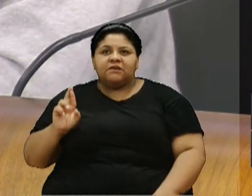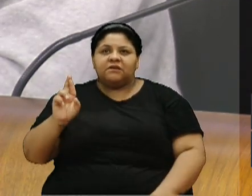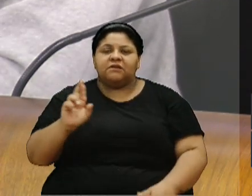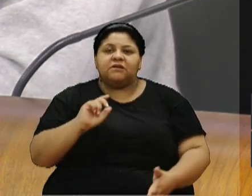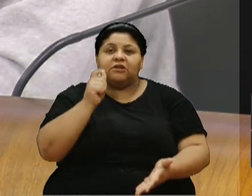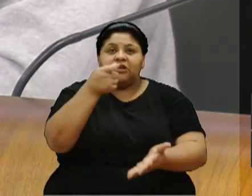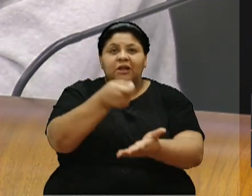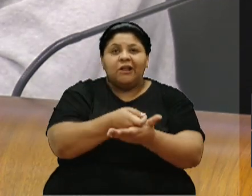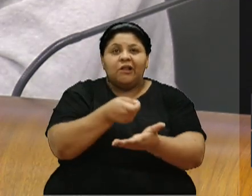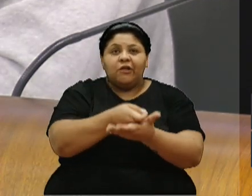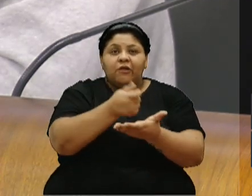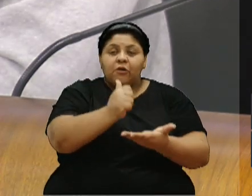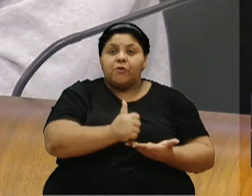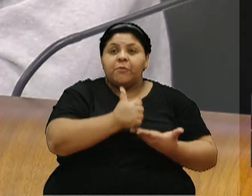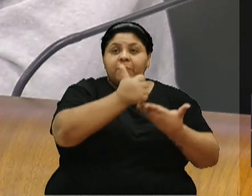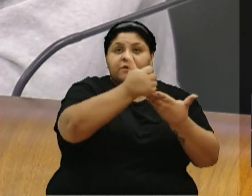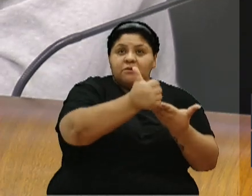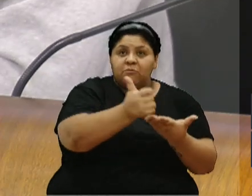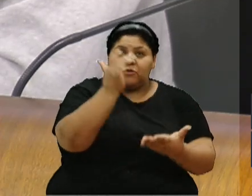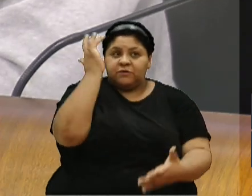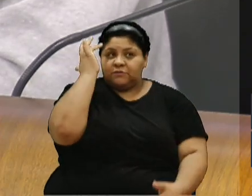luta antimanicomial.